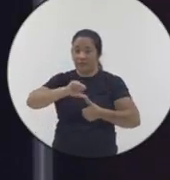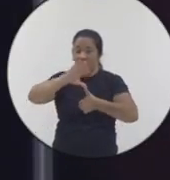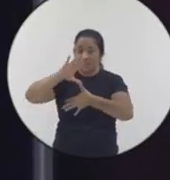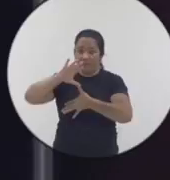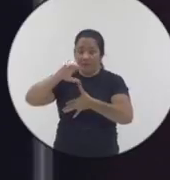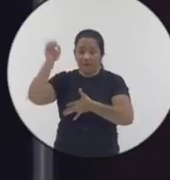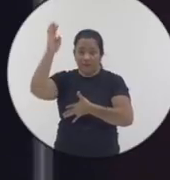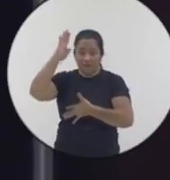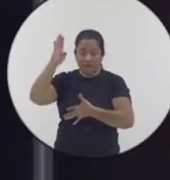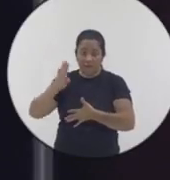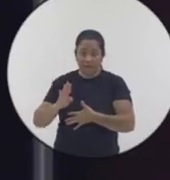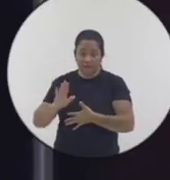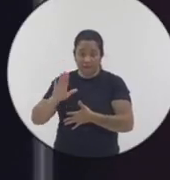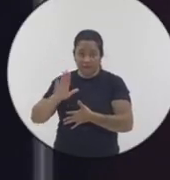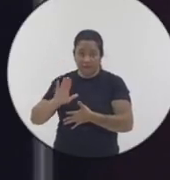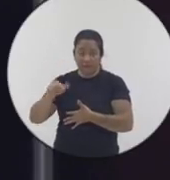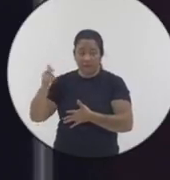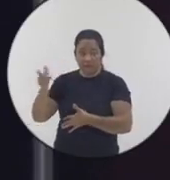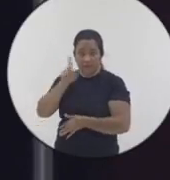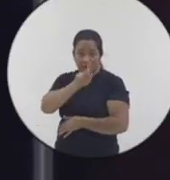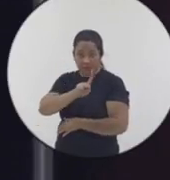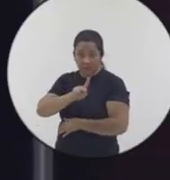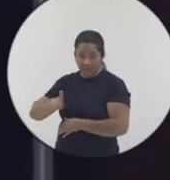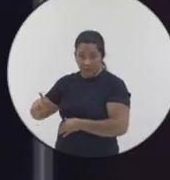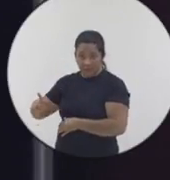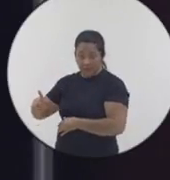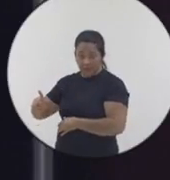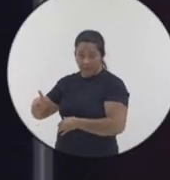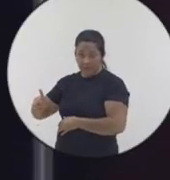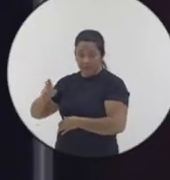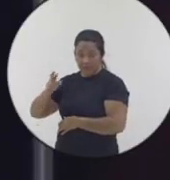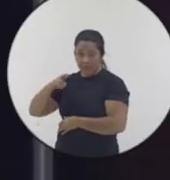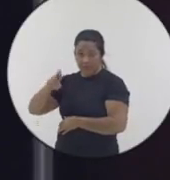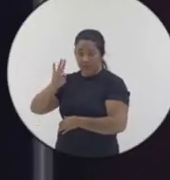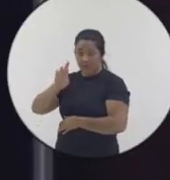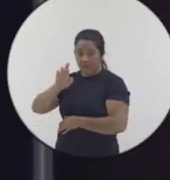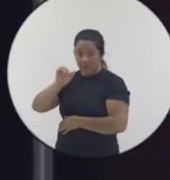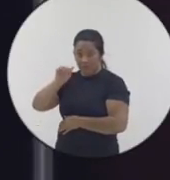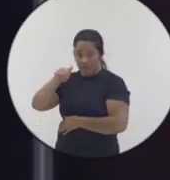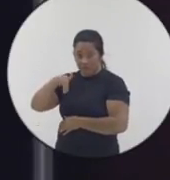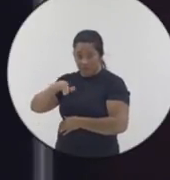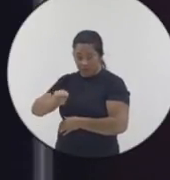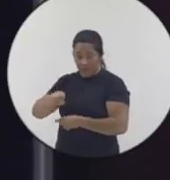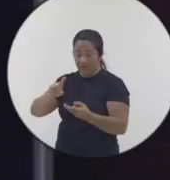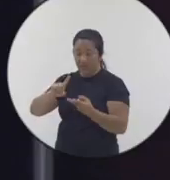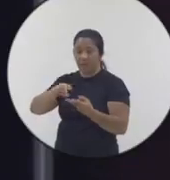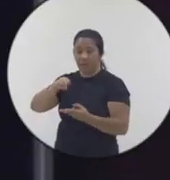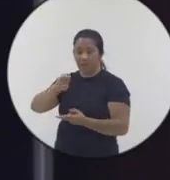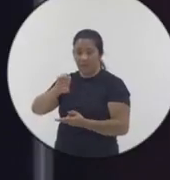Rede Trans hoje trouxe aqui nossa presidenta da Rede Lactrans, da América,